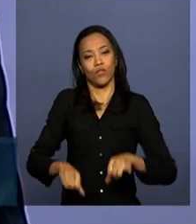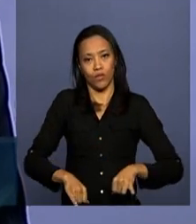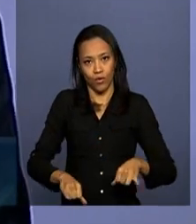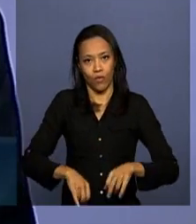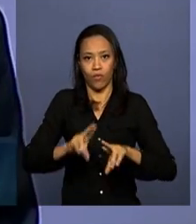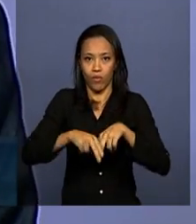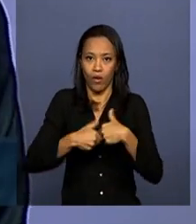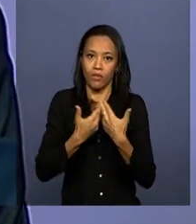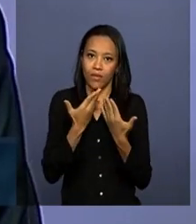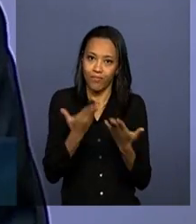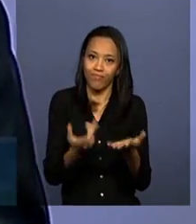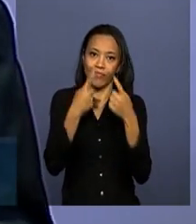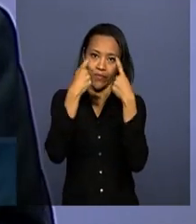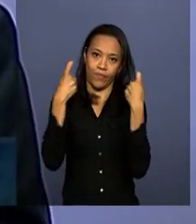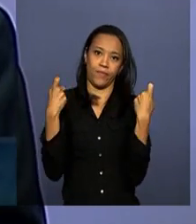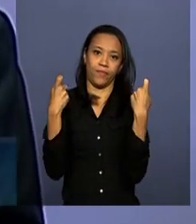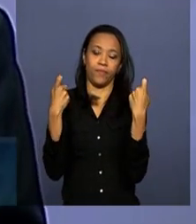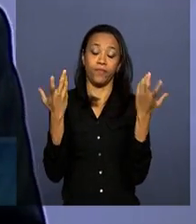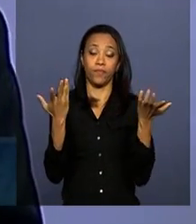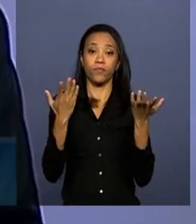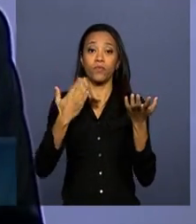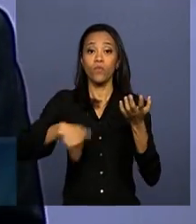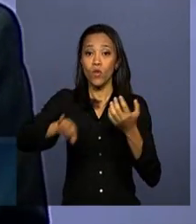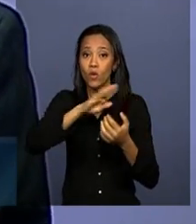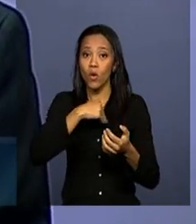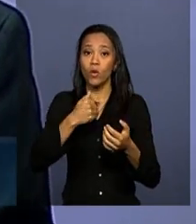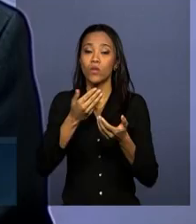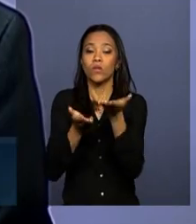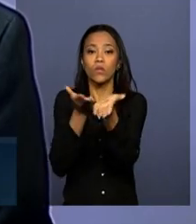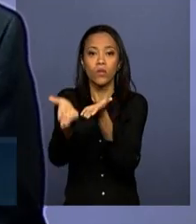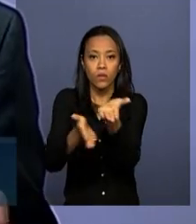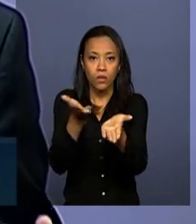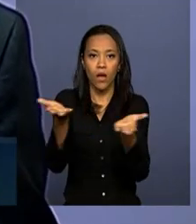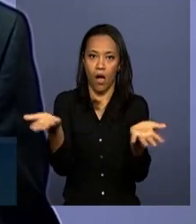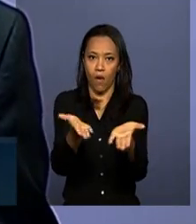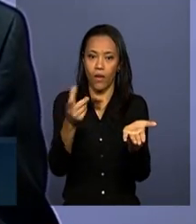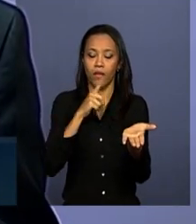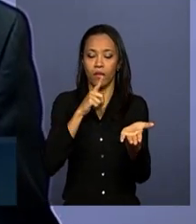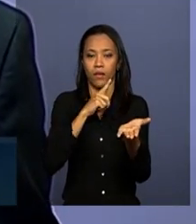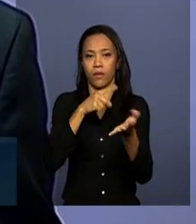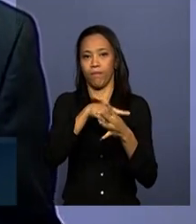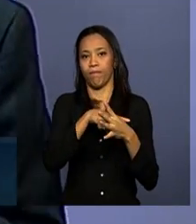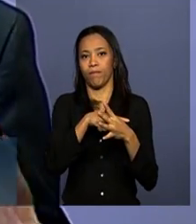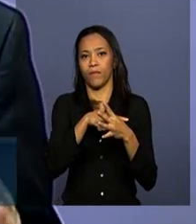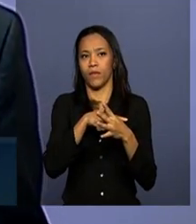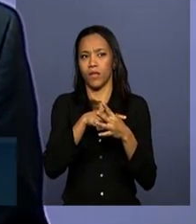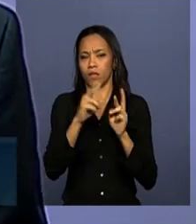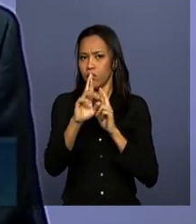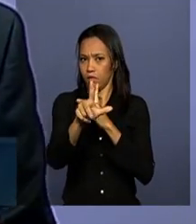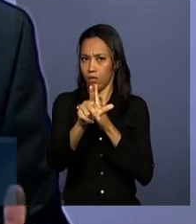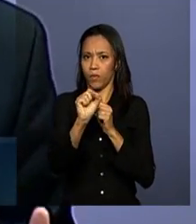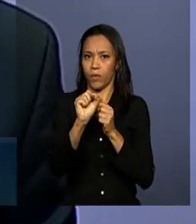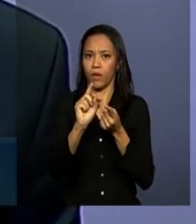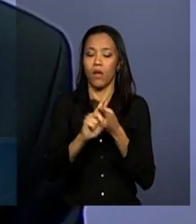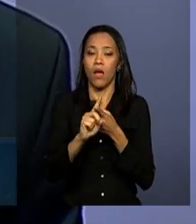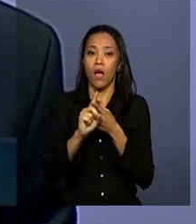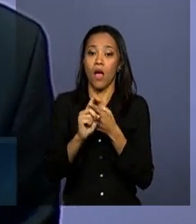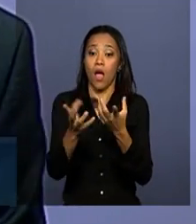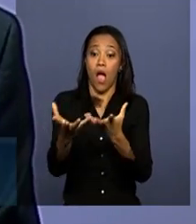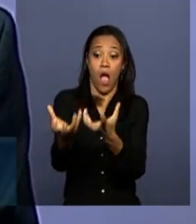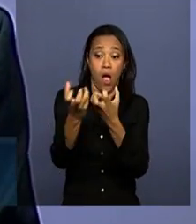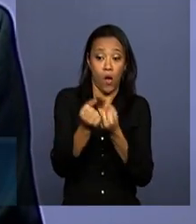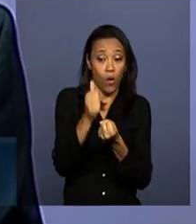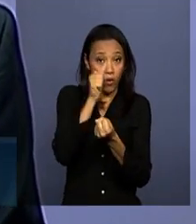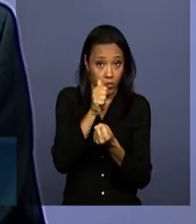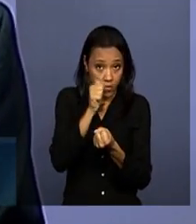essas circunstâncias. Então, os nossos serviços, Fernando, agora têm a seguinte diferença. Além de acolher,